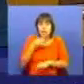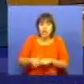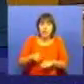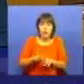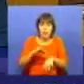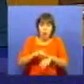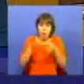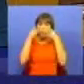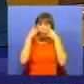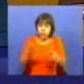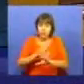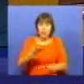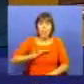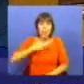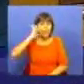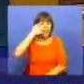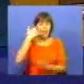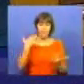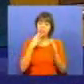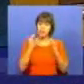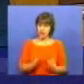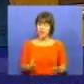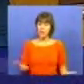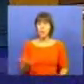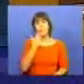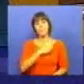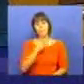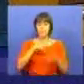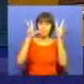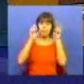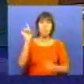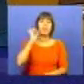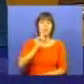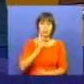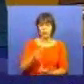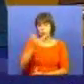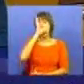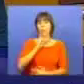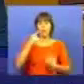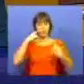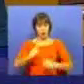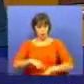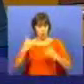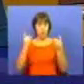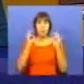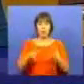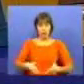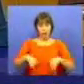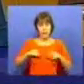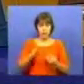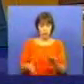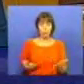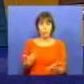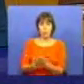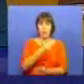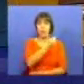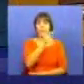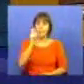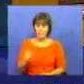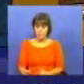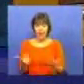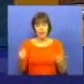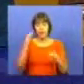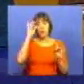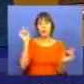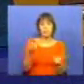a obsessão do déficit. É certo que, pelo menos numa matéria importante, o Governo anunciou aceitar a proposta do Bloco de Esquerda para que